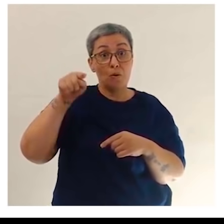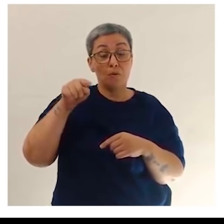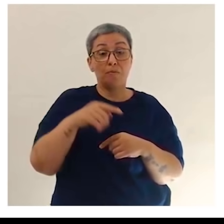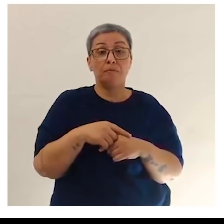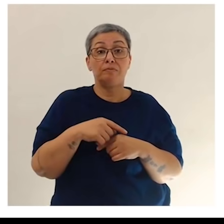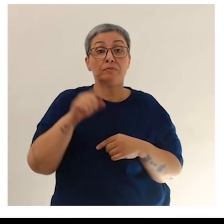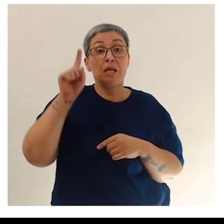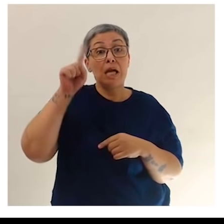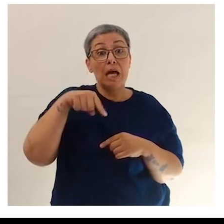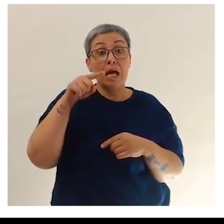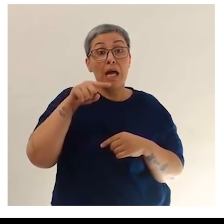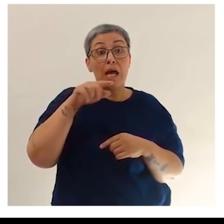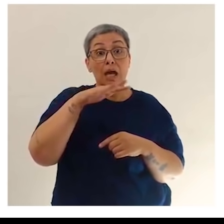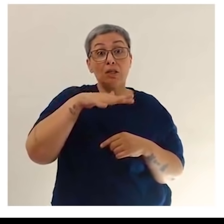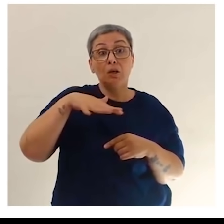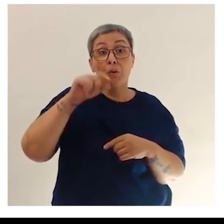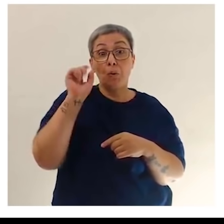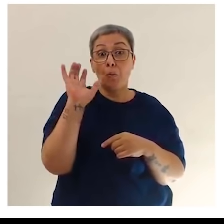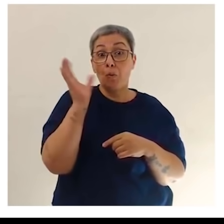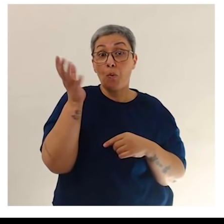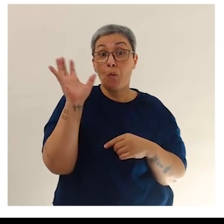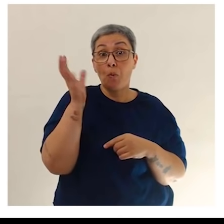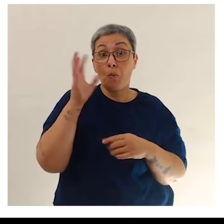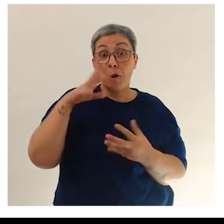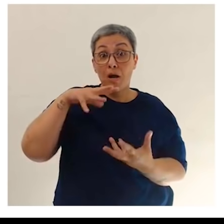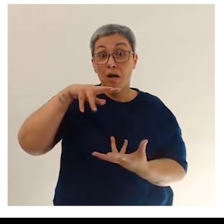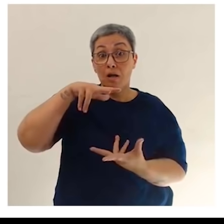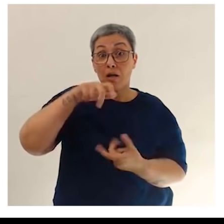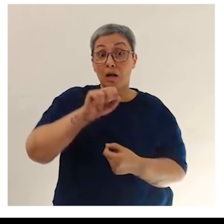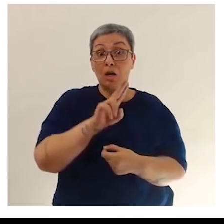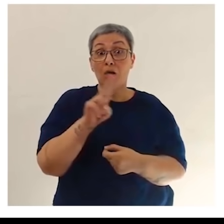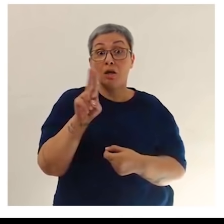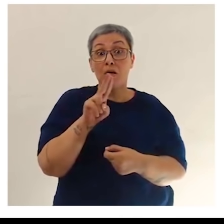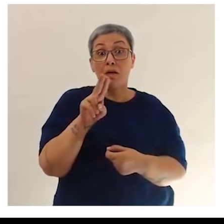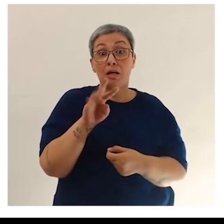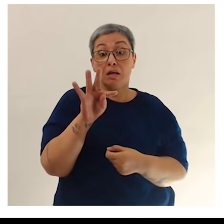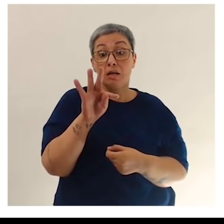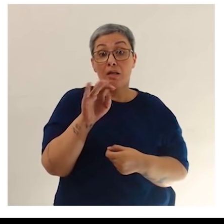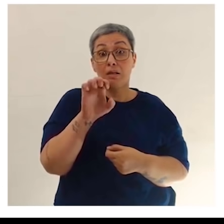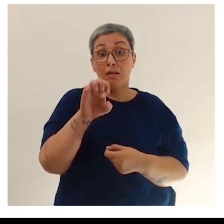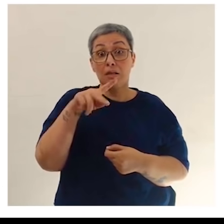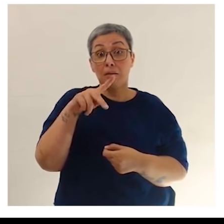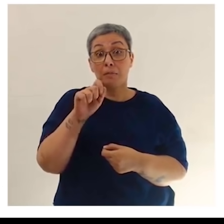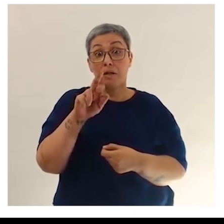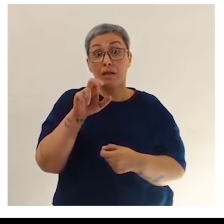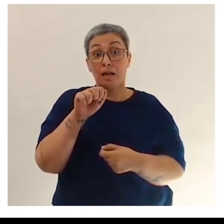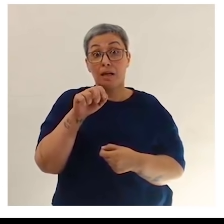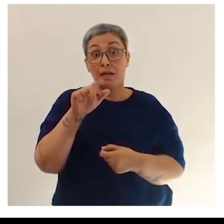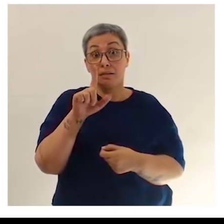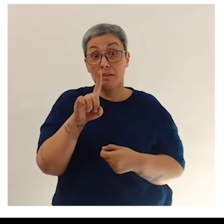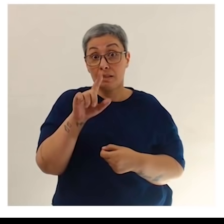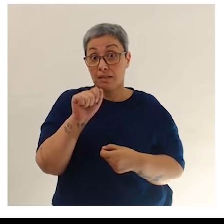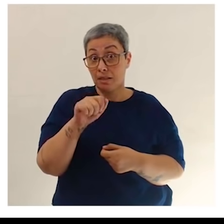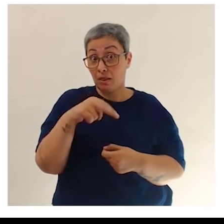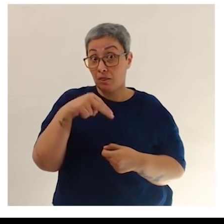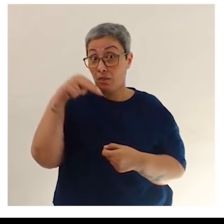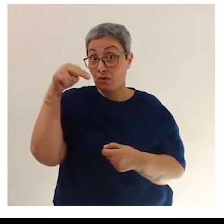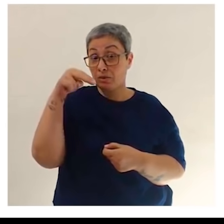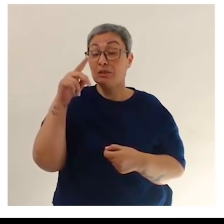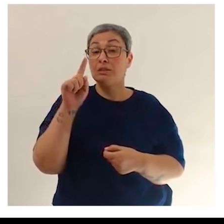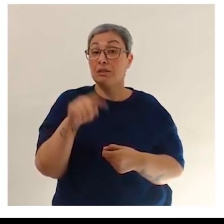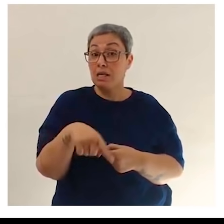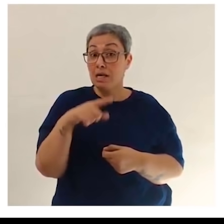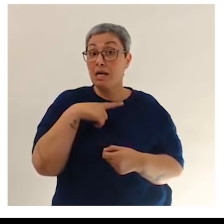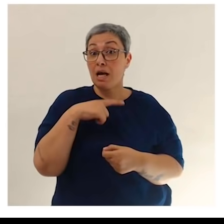setinha, que é uma zona climática da Terra chamada Zona Temperada Norte.